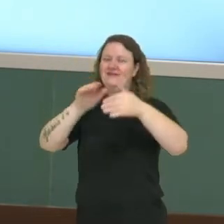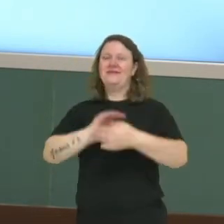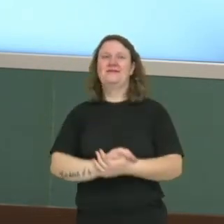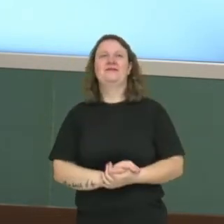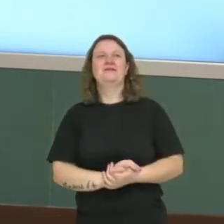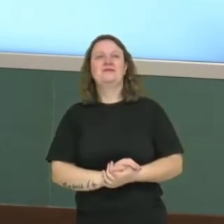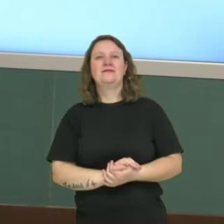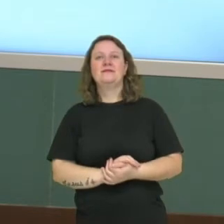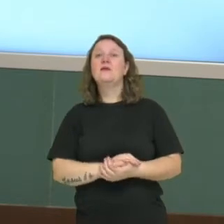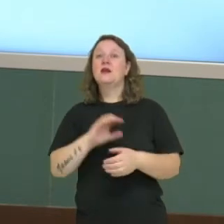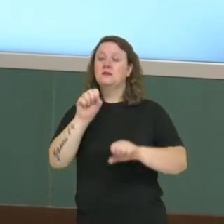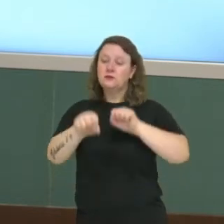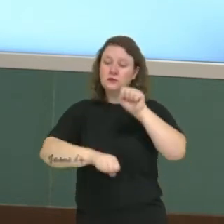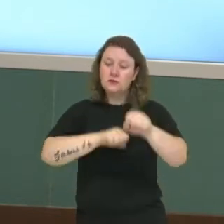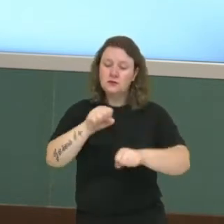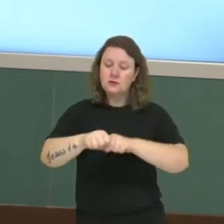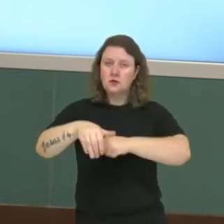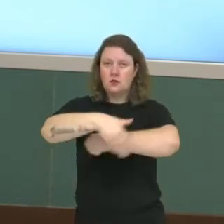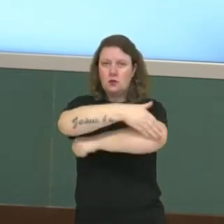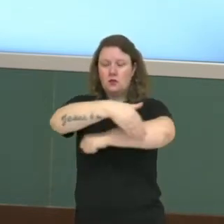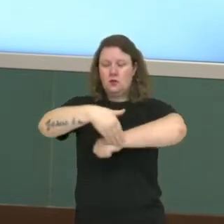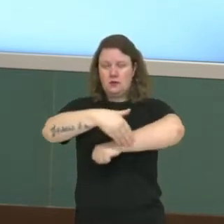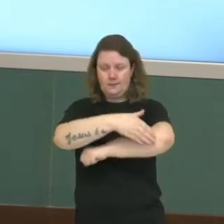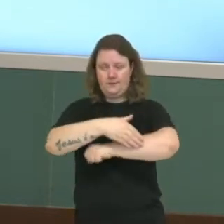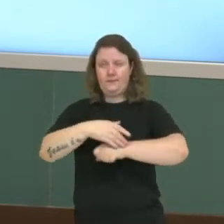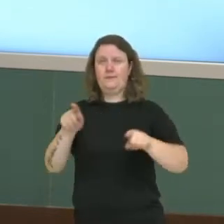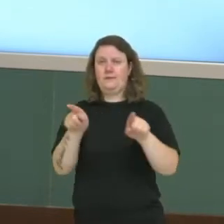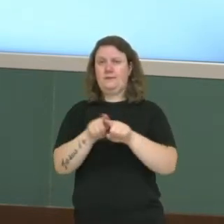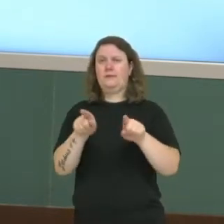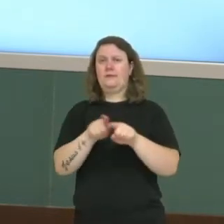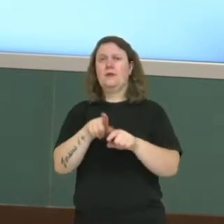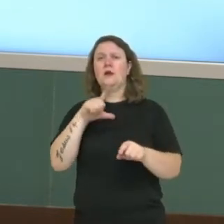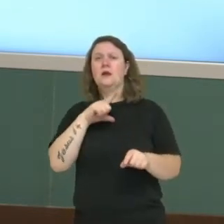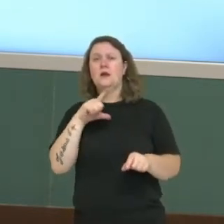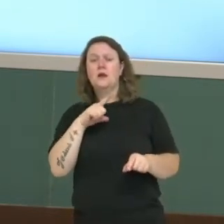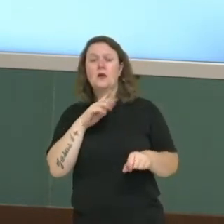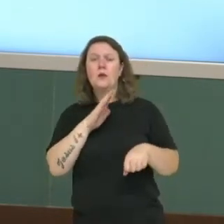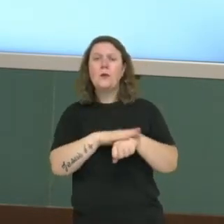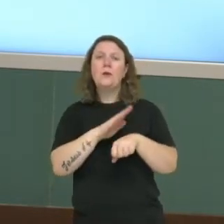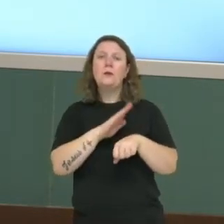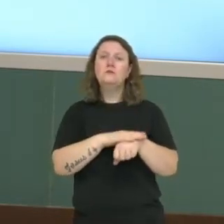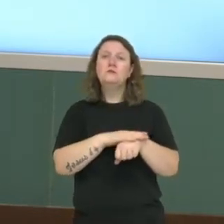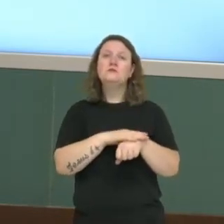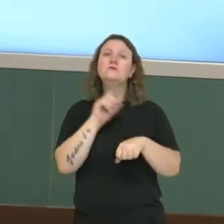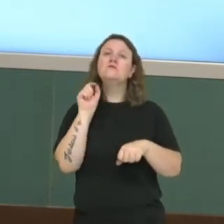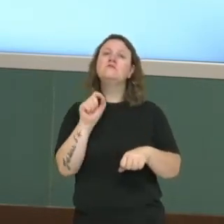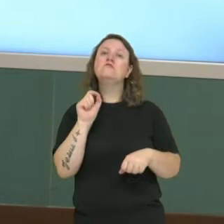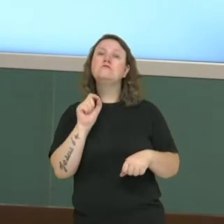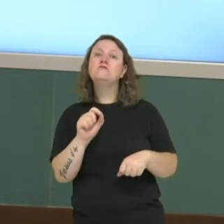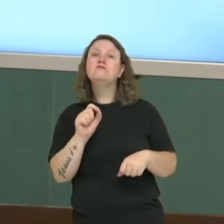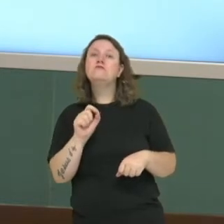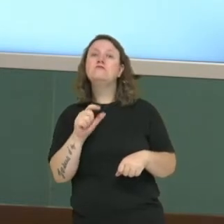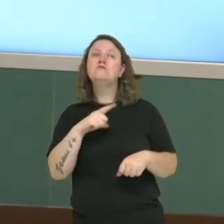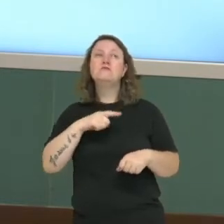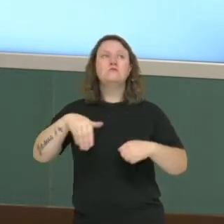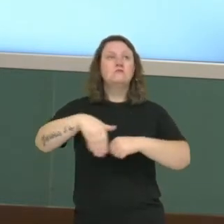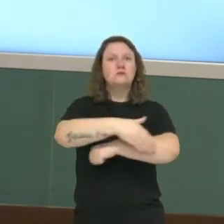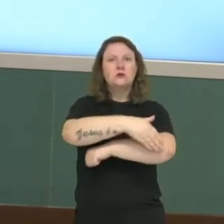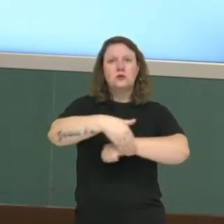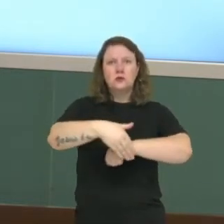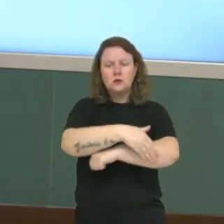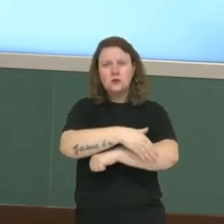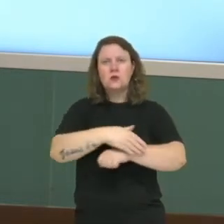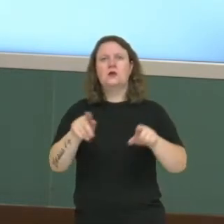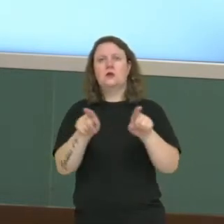estrada. Nessas grandes voltas, existem etapas que são a maior parte, né, etapas de estrada, feitas